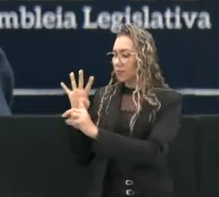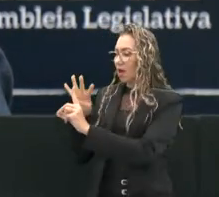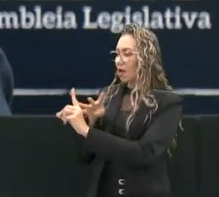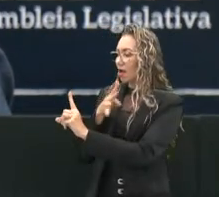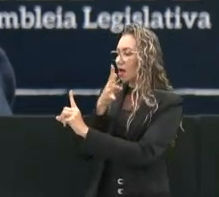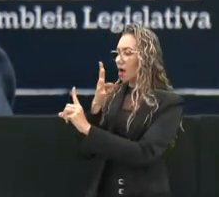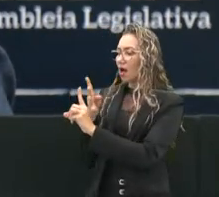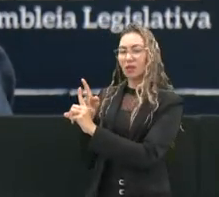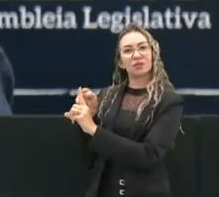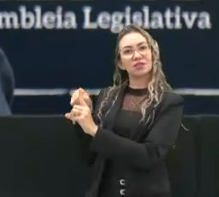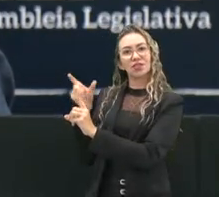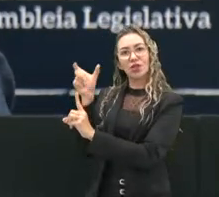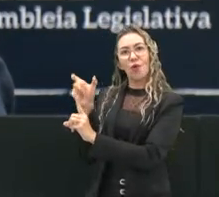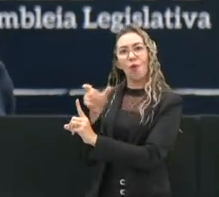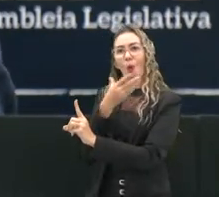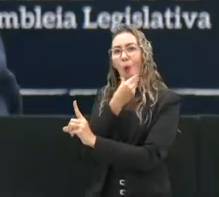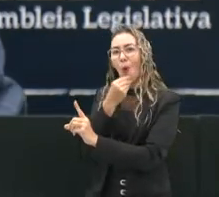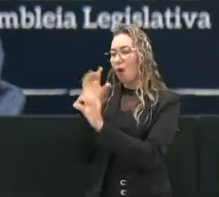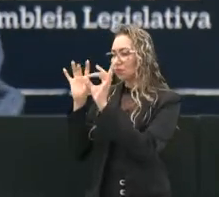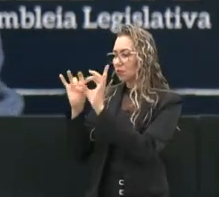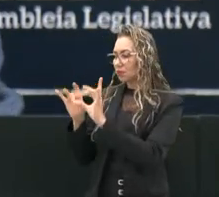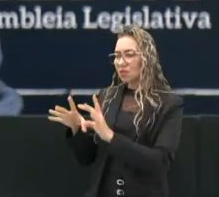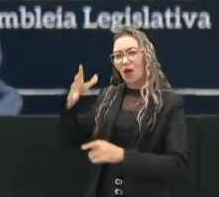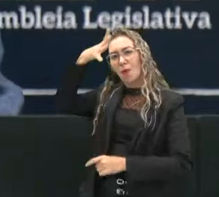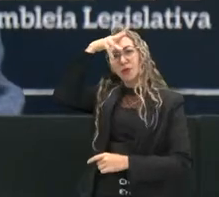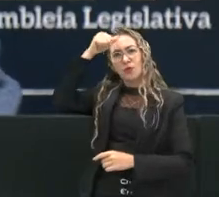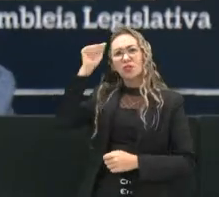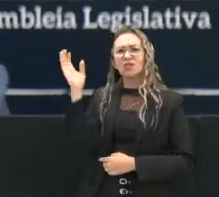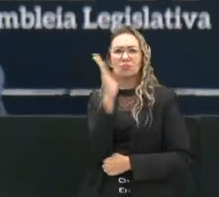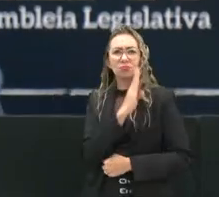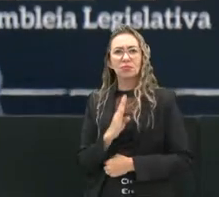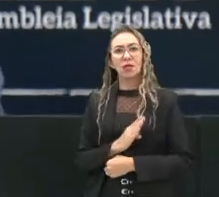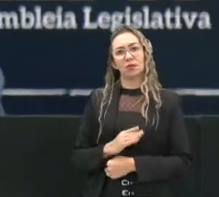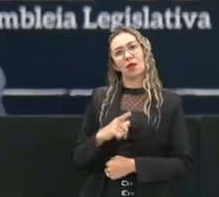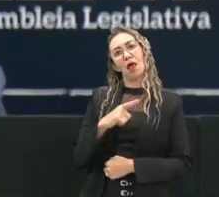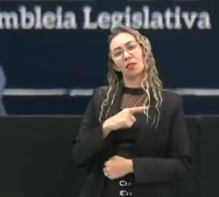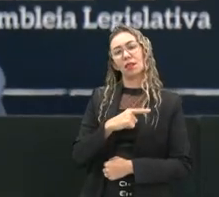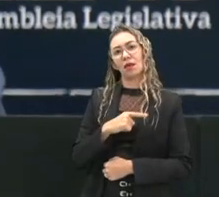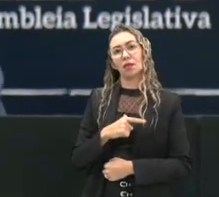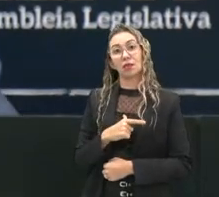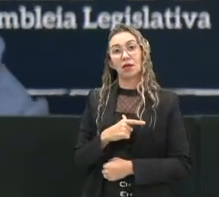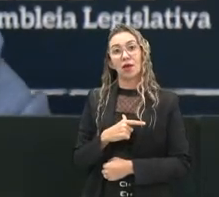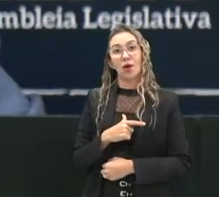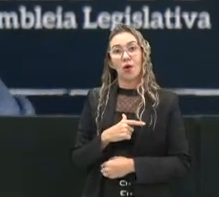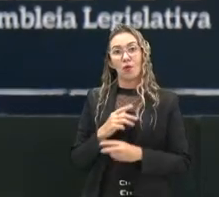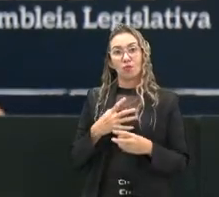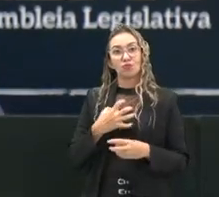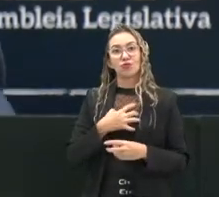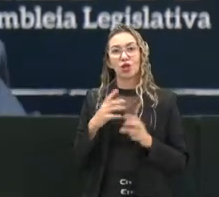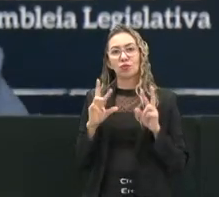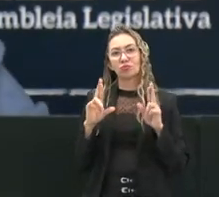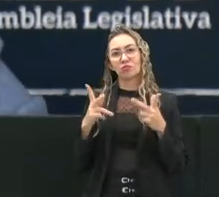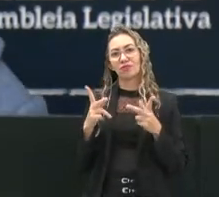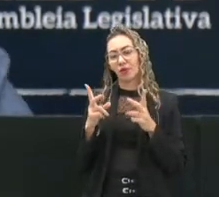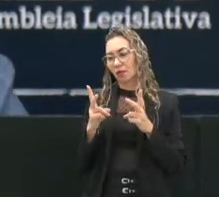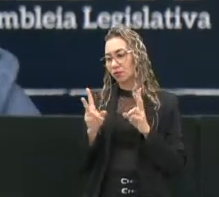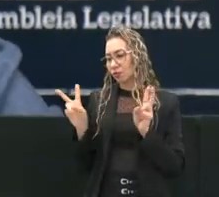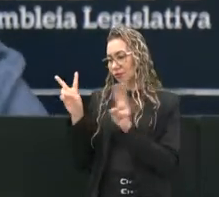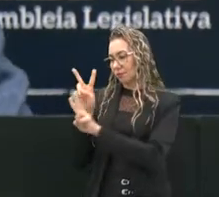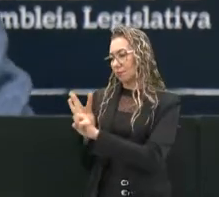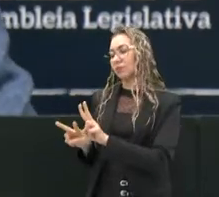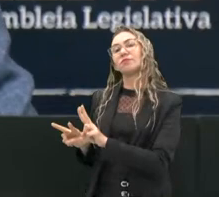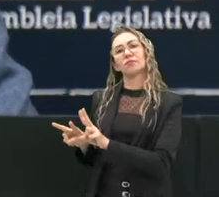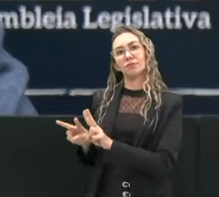grande brasileiro tenha um novo olhar, né? Então, foi com esse objetivo que